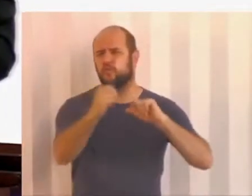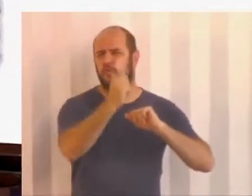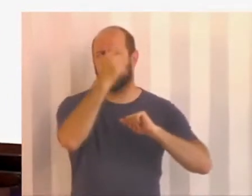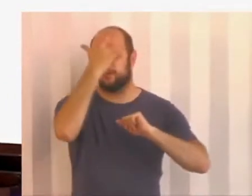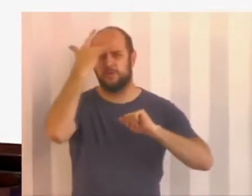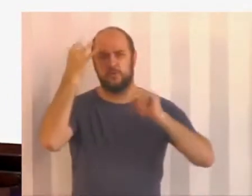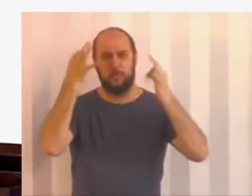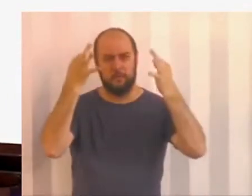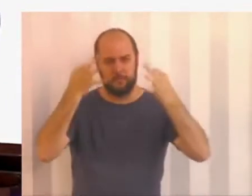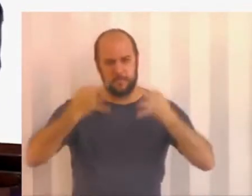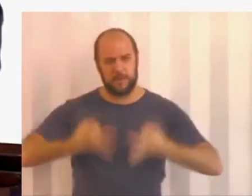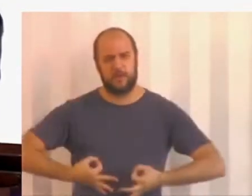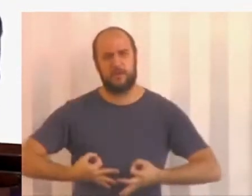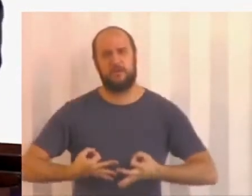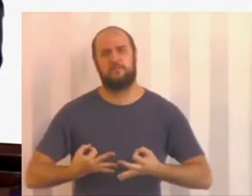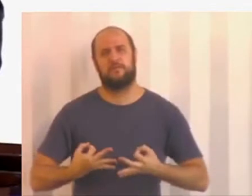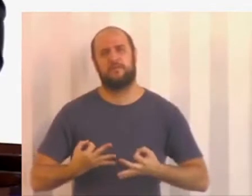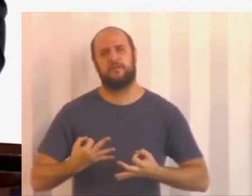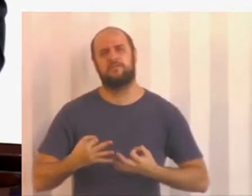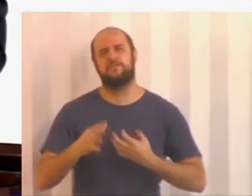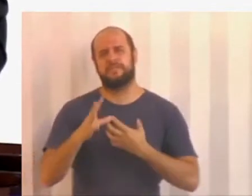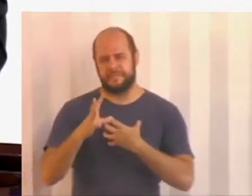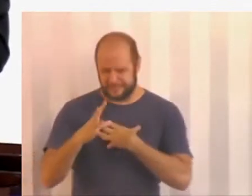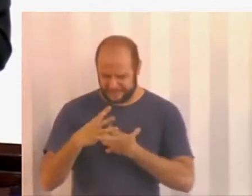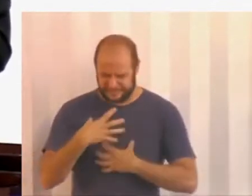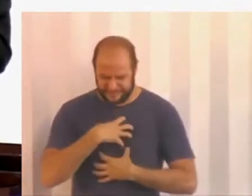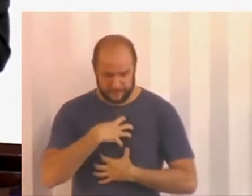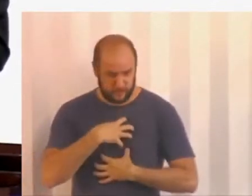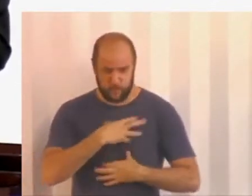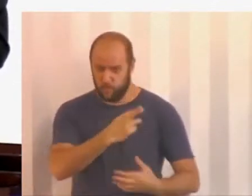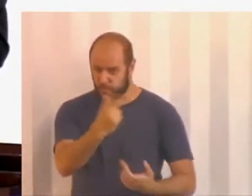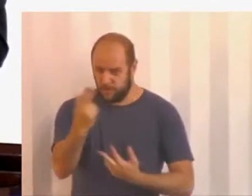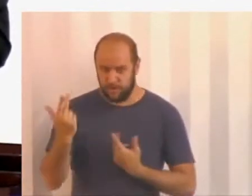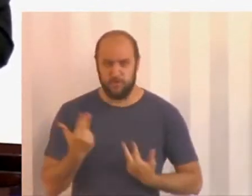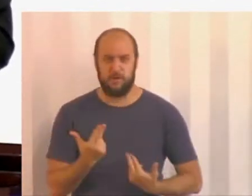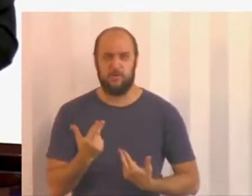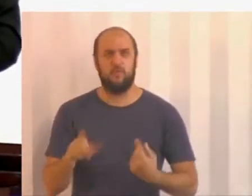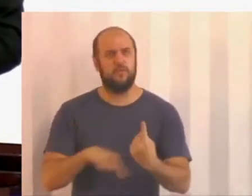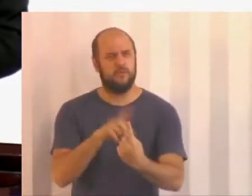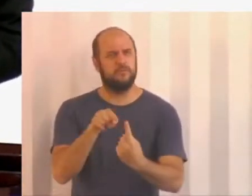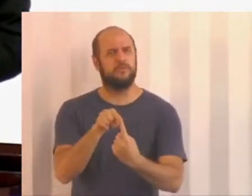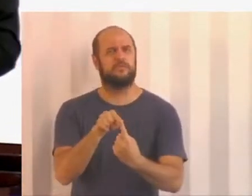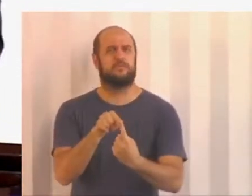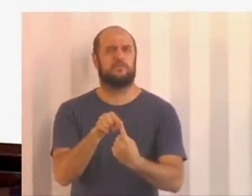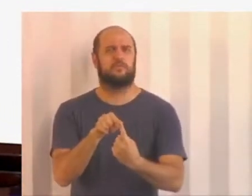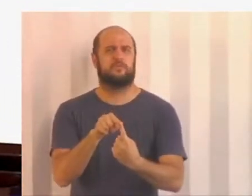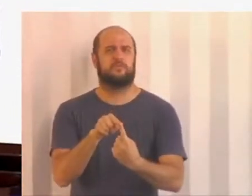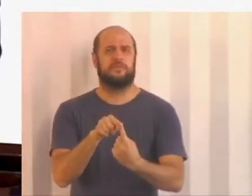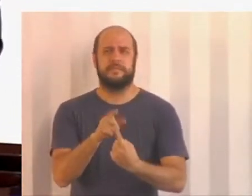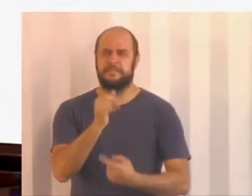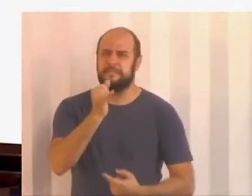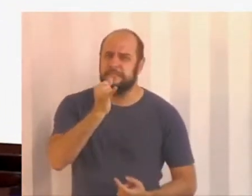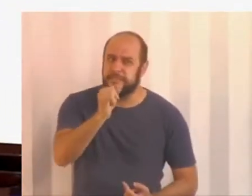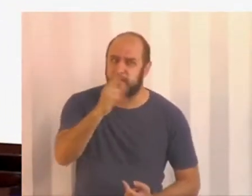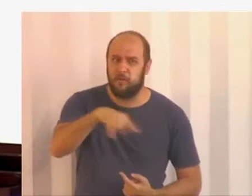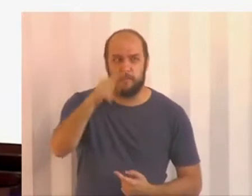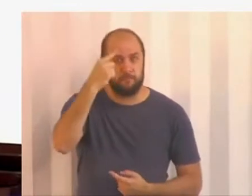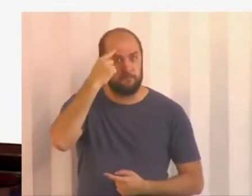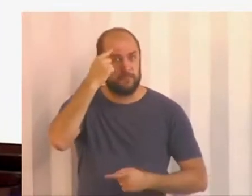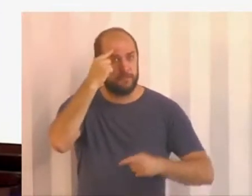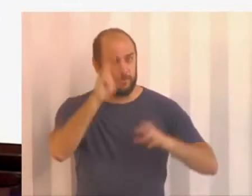perfeitos, tenhamos este sentimento, ó, sentimento de propósito. E se porventura pensais de outro